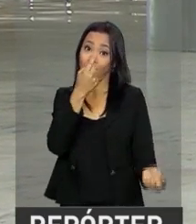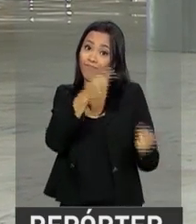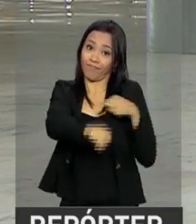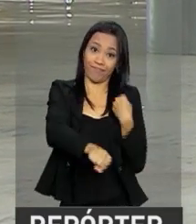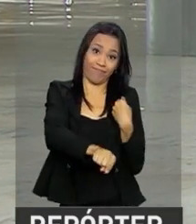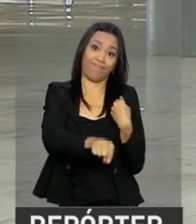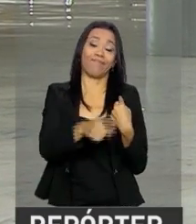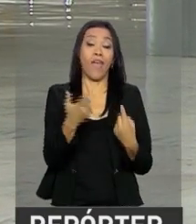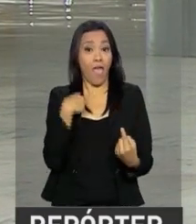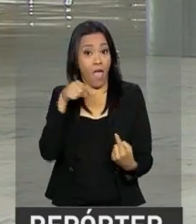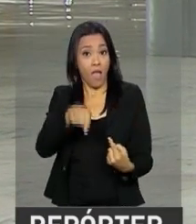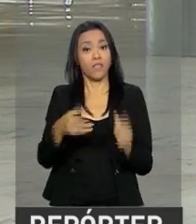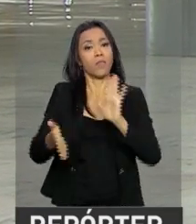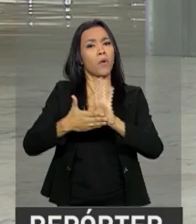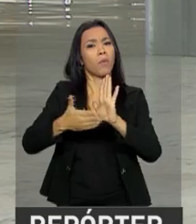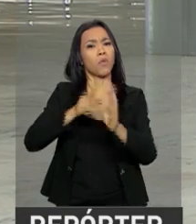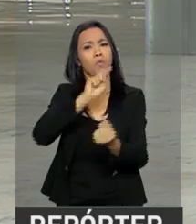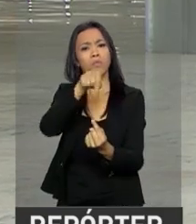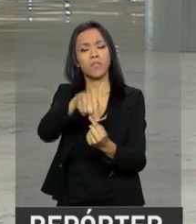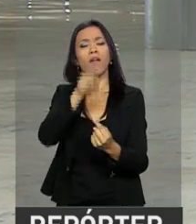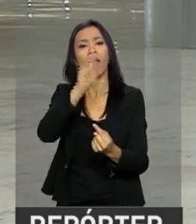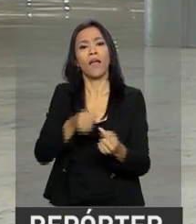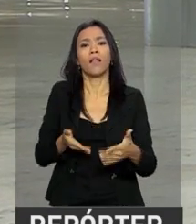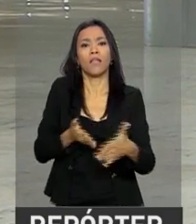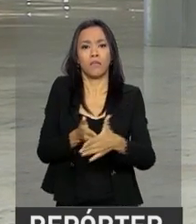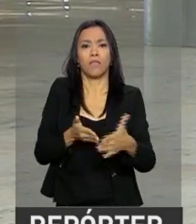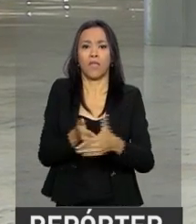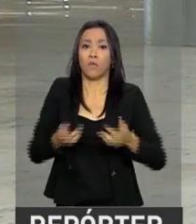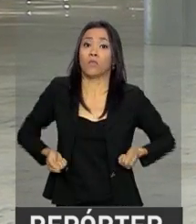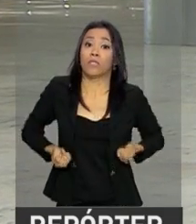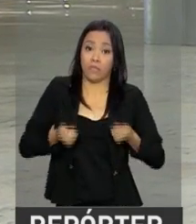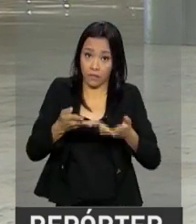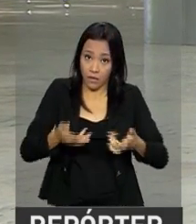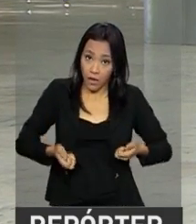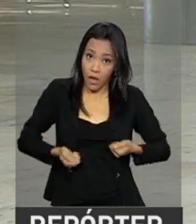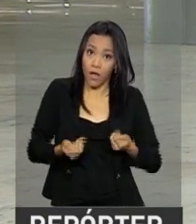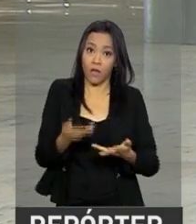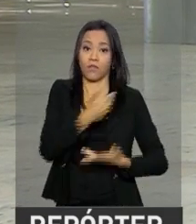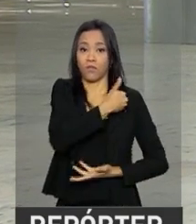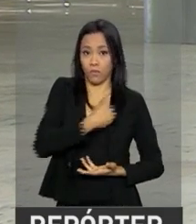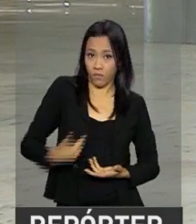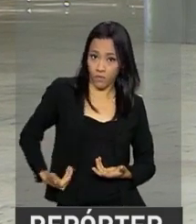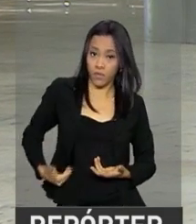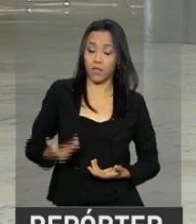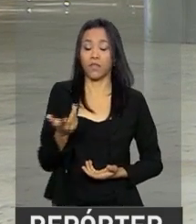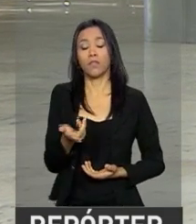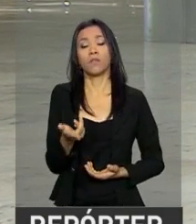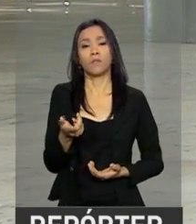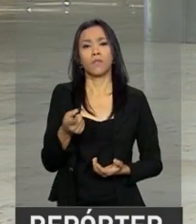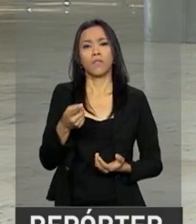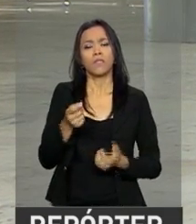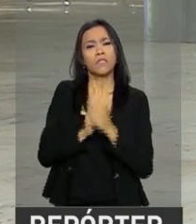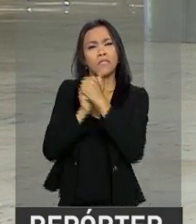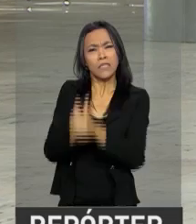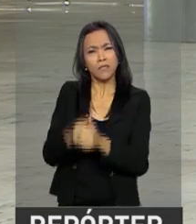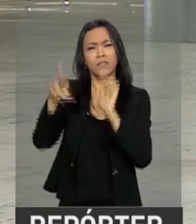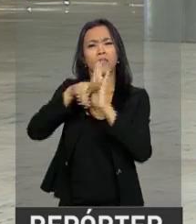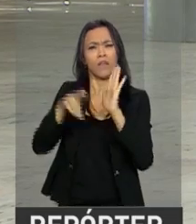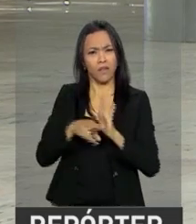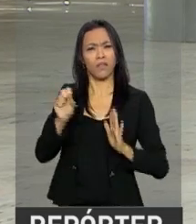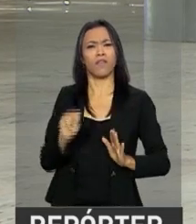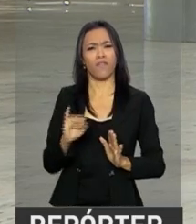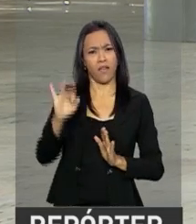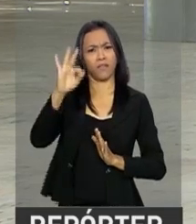medida a gente lembra ela propõe limitar o crescimento dos gastos públicos ao nível da inflação do ano imediatamente